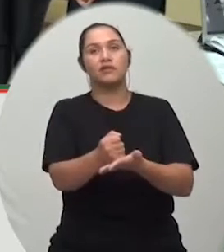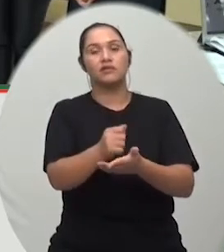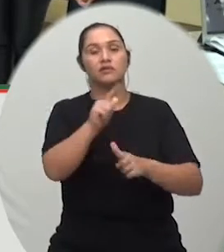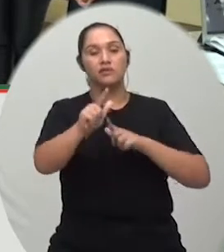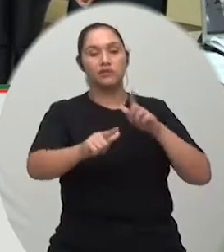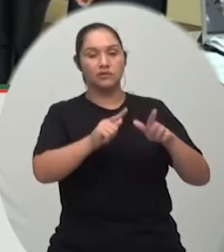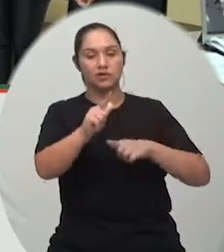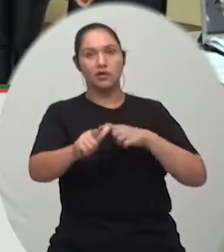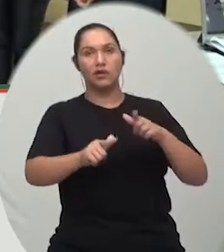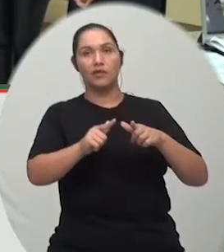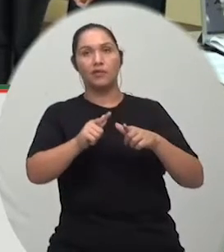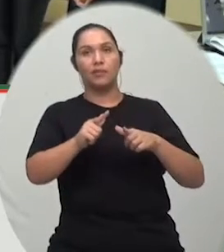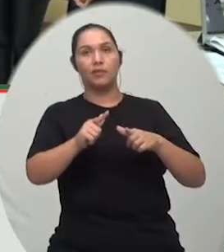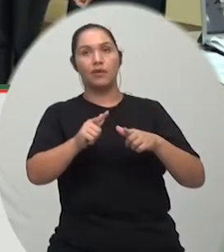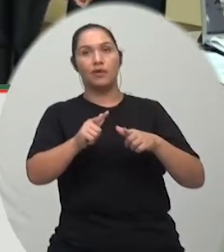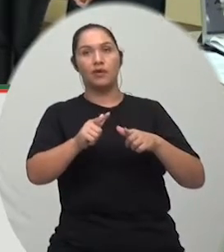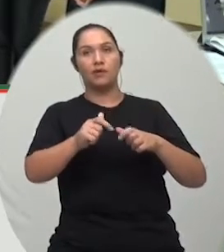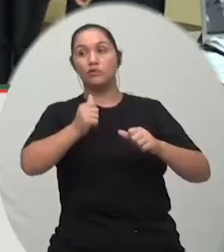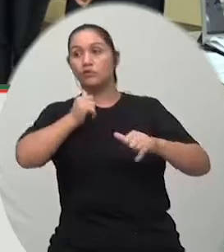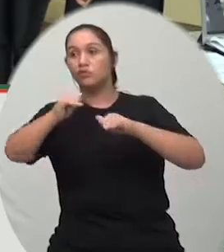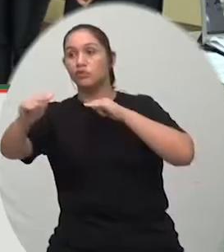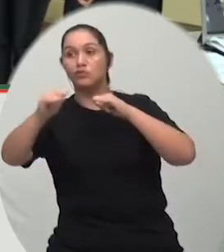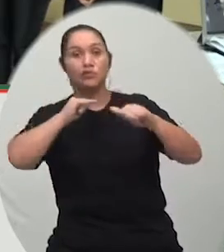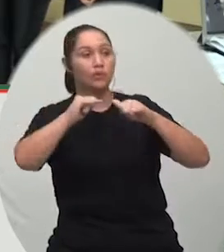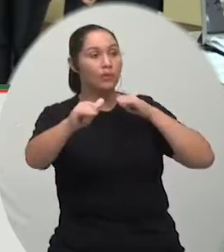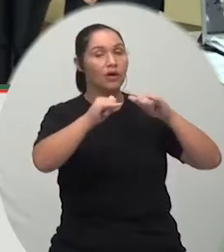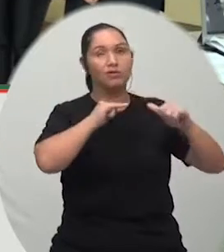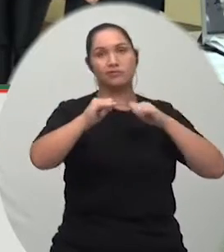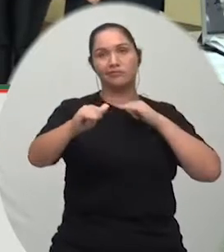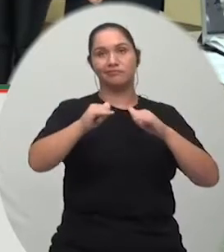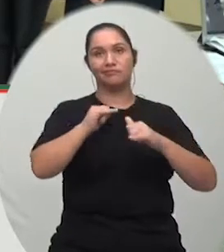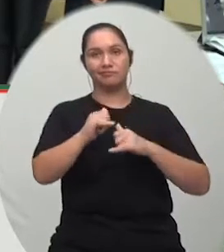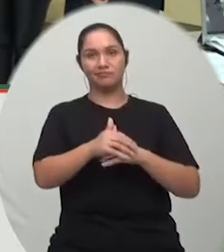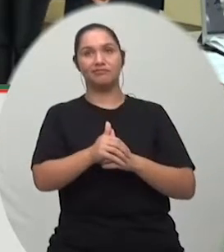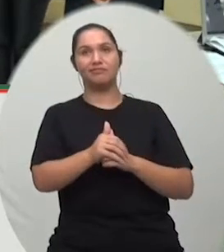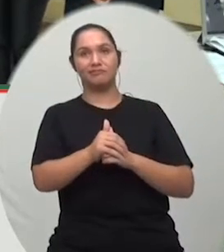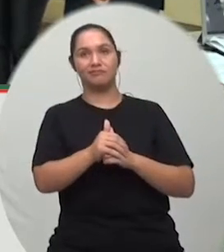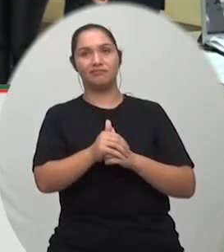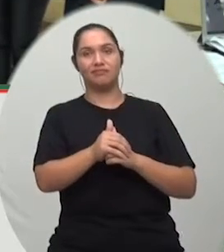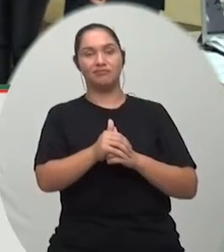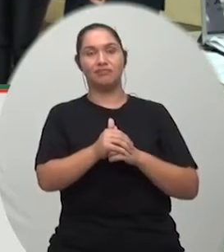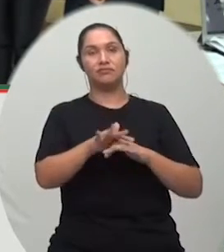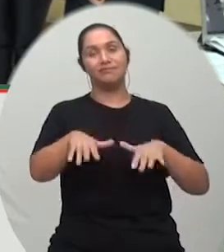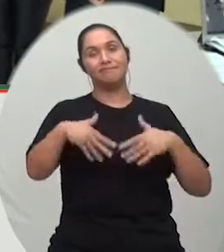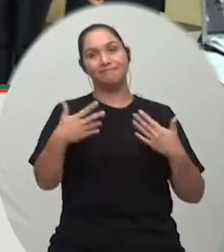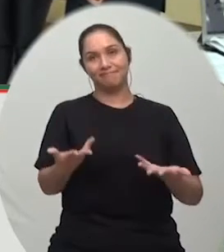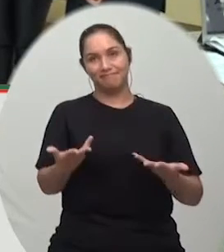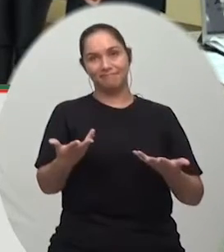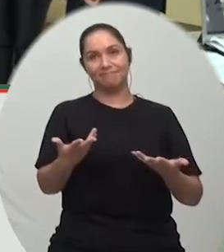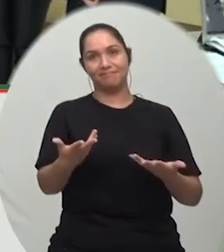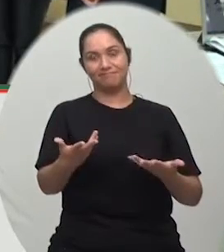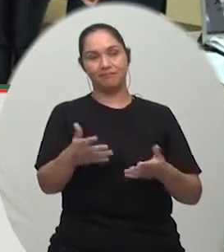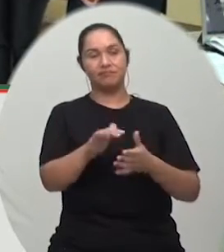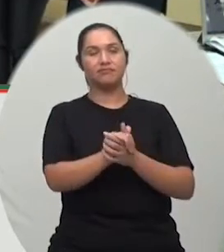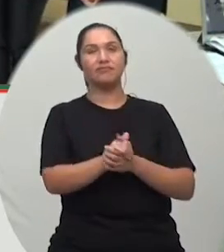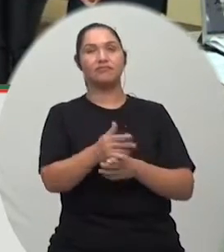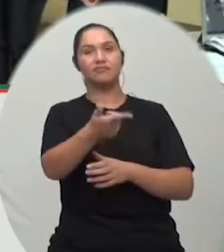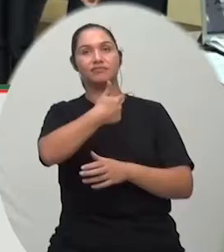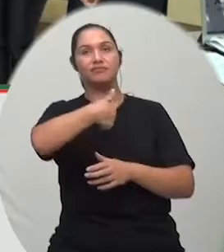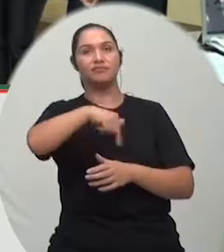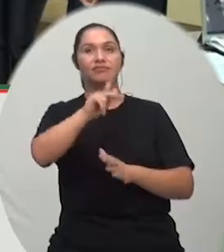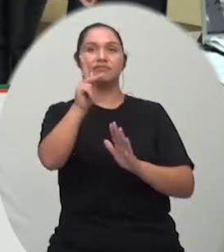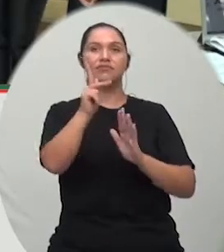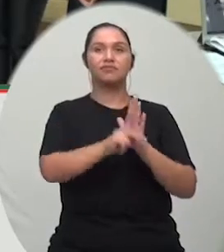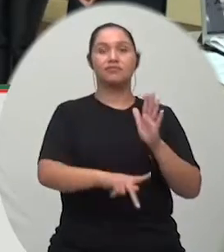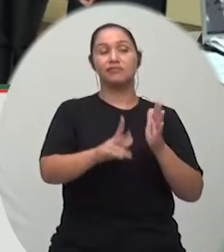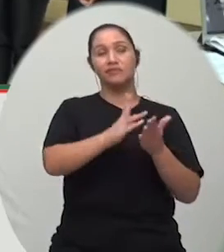de aula, incentivando os alunos a participar dos eventos do projeto OAB. Então, se nós estabelecemos um projeto